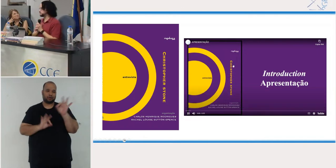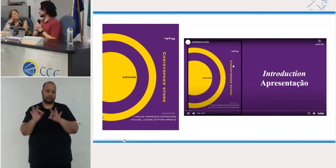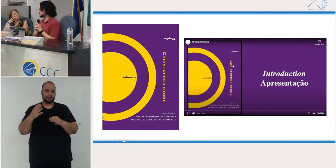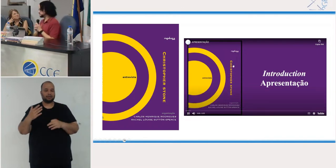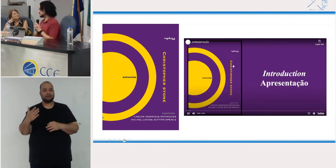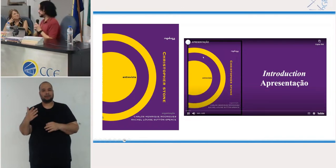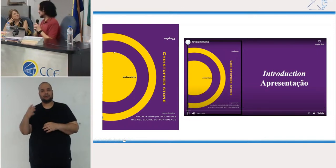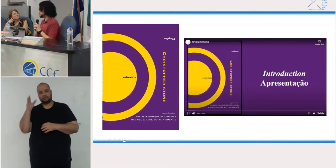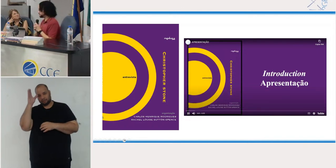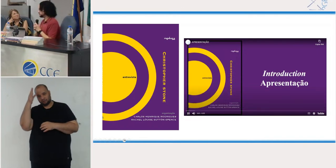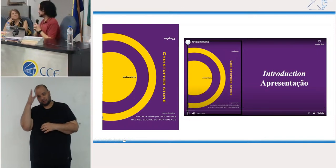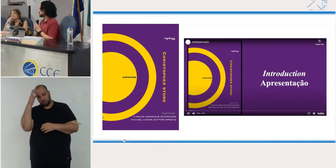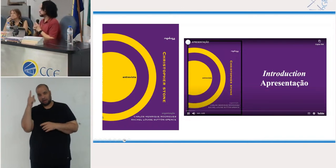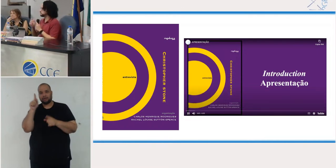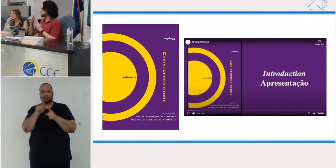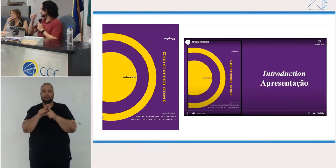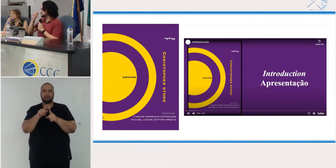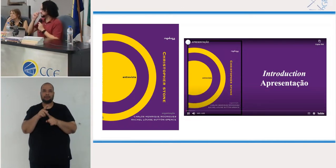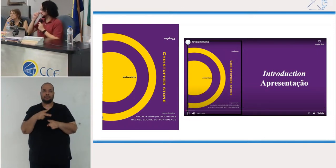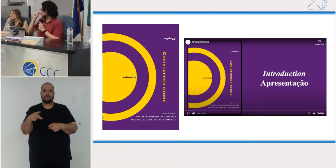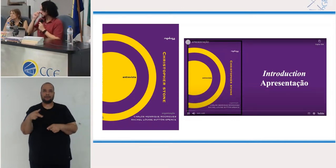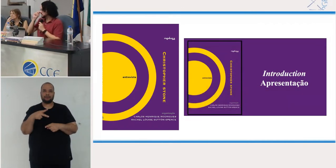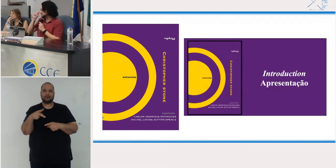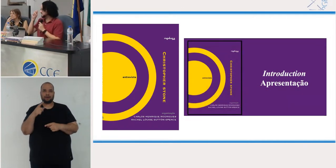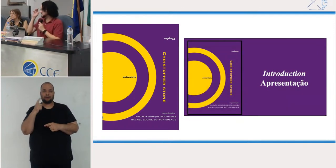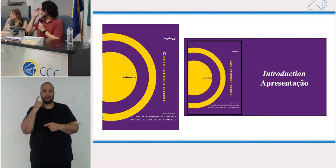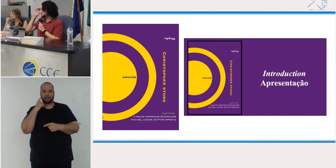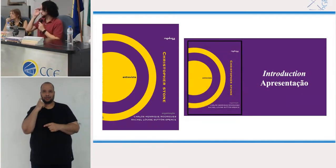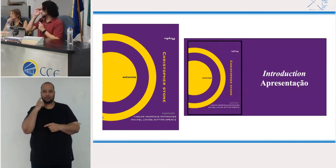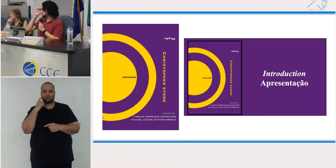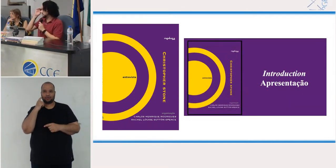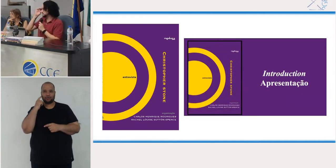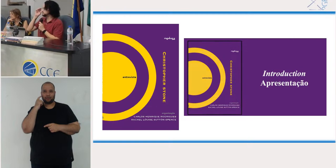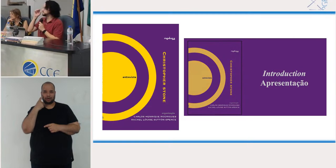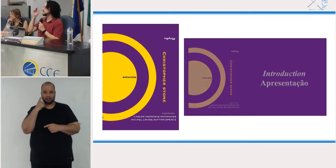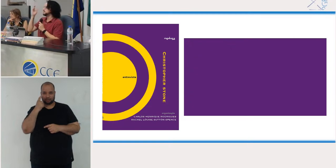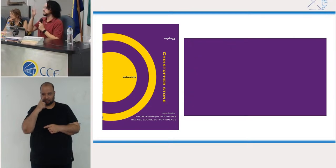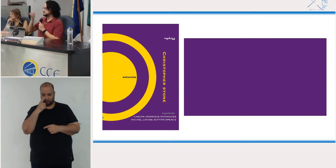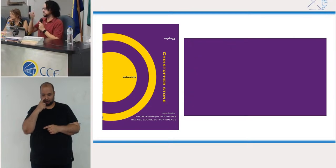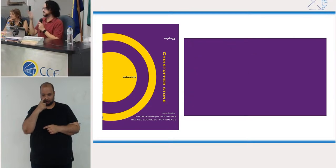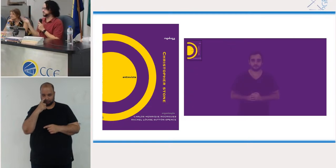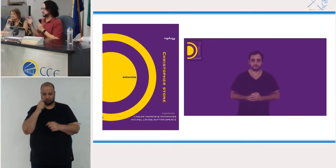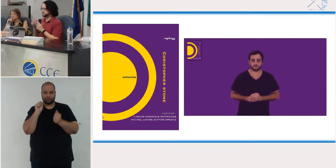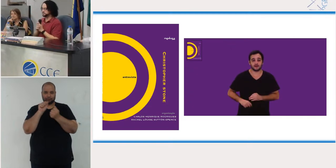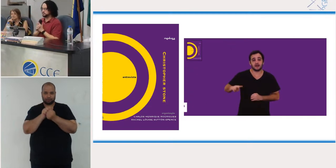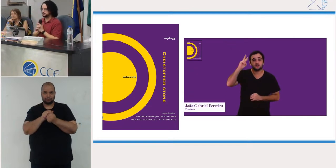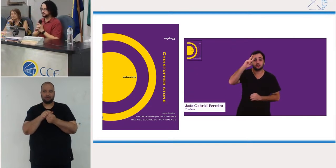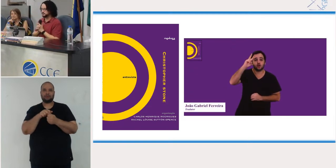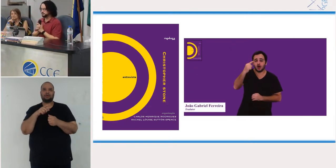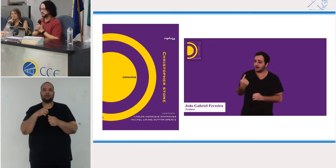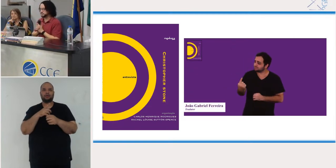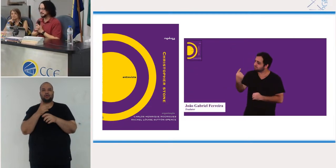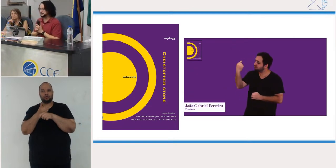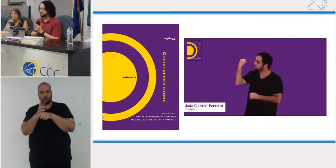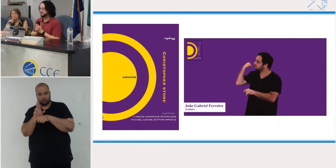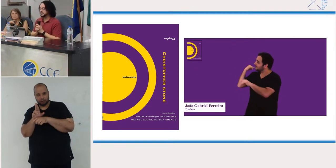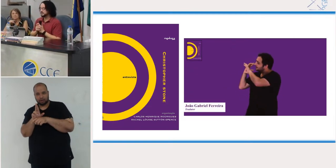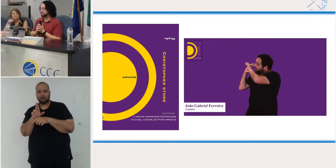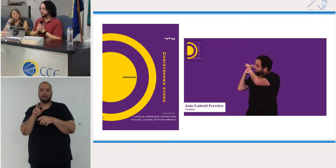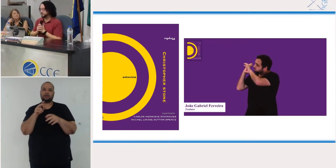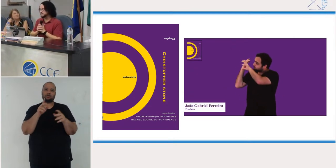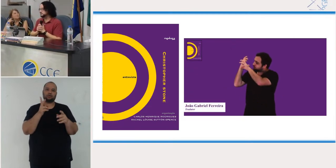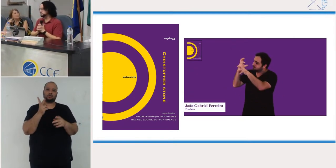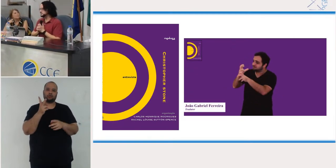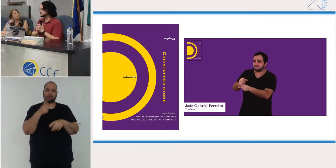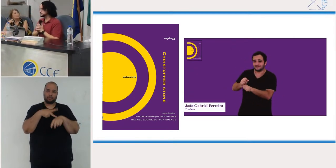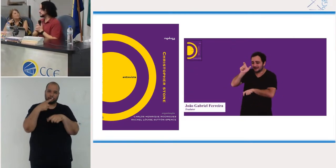pela professora Rachel, contando com a contribuição de mestrandos e doutorandos, tanto da PEGET quanto da PPGL, que foi